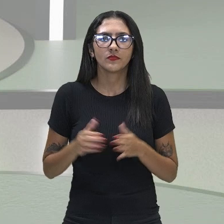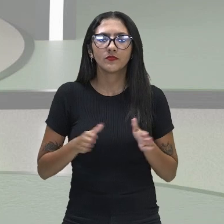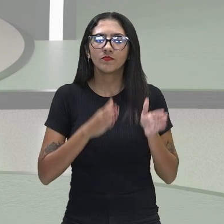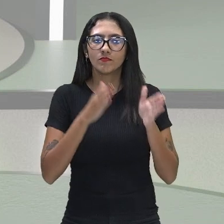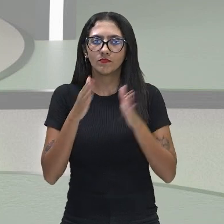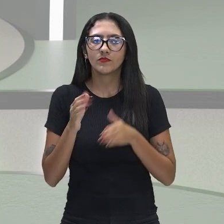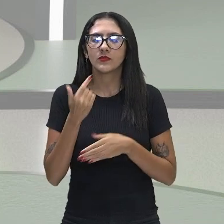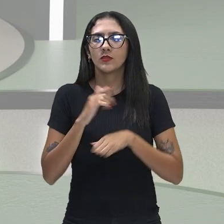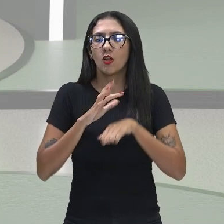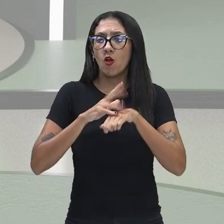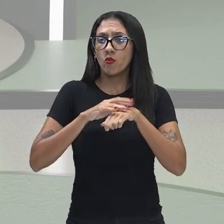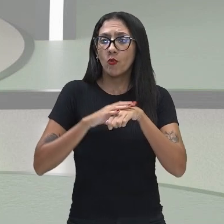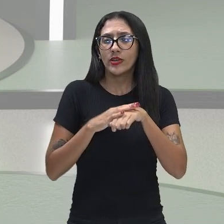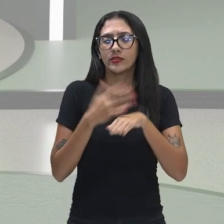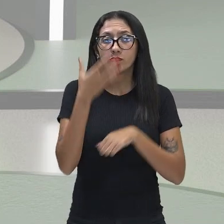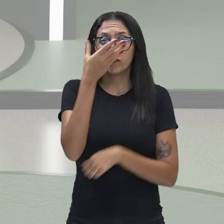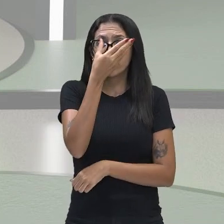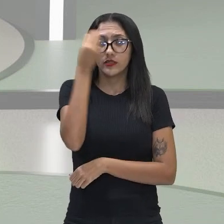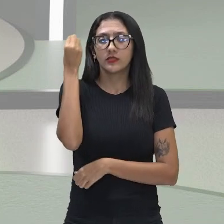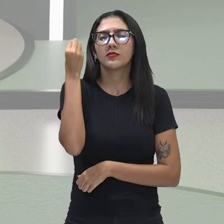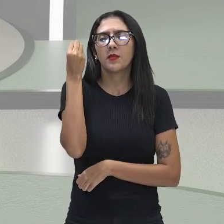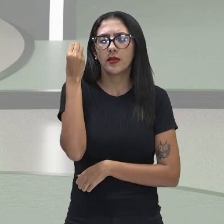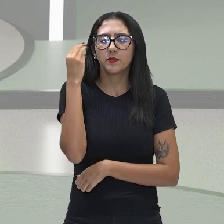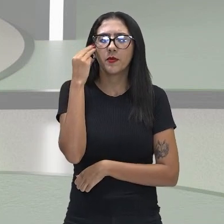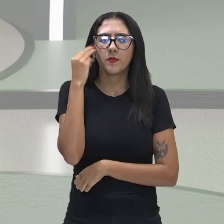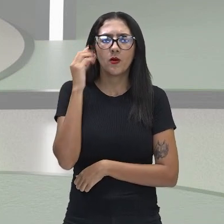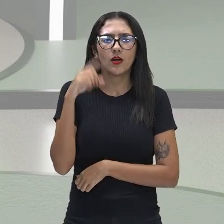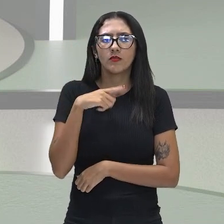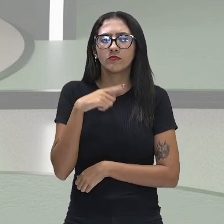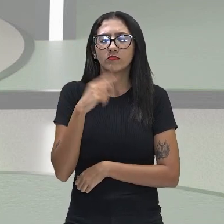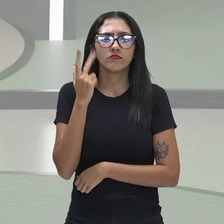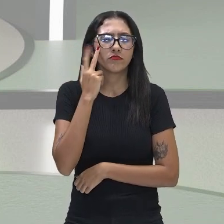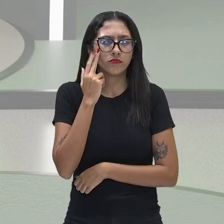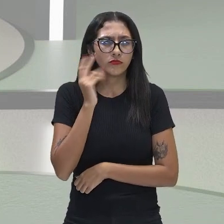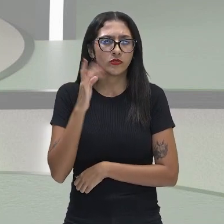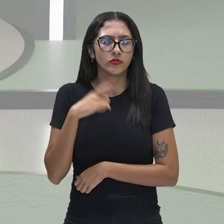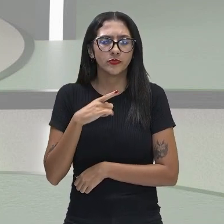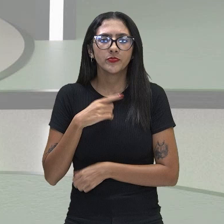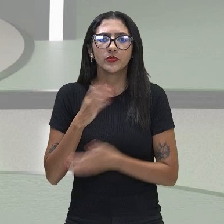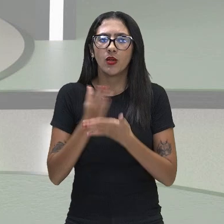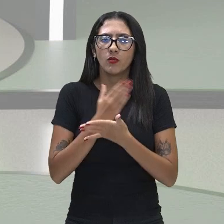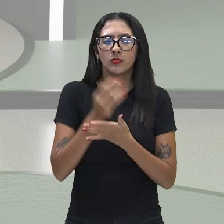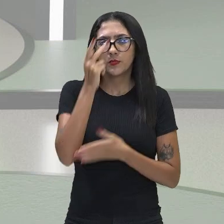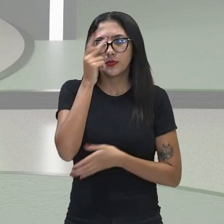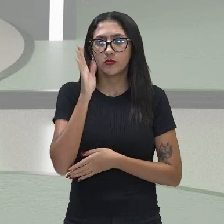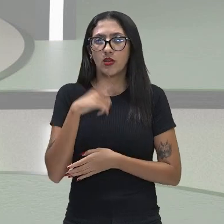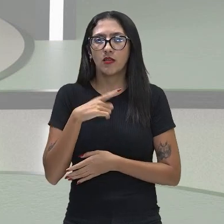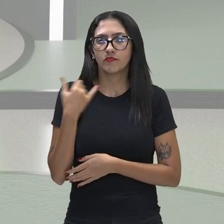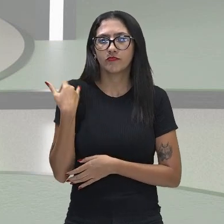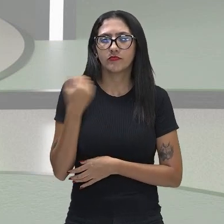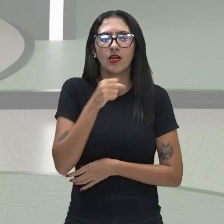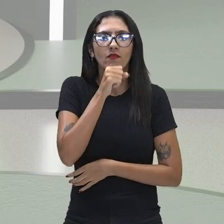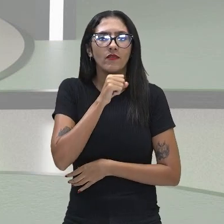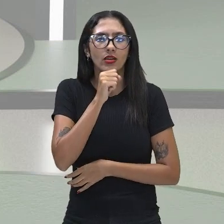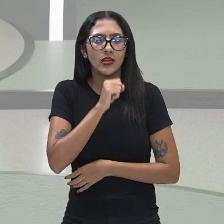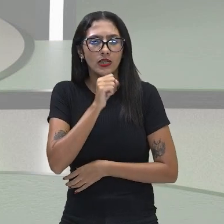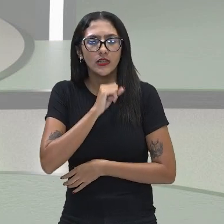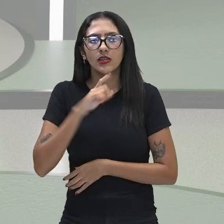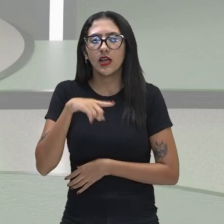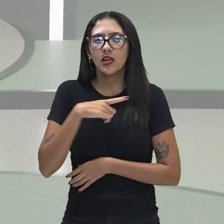é uma doença já também muito mais comum entre os idosos, é um